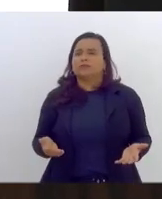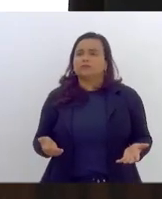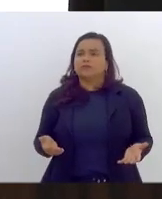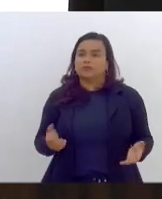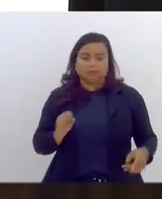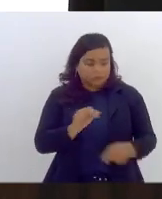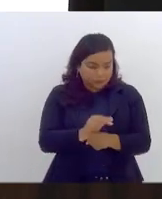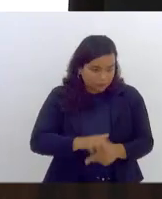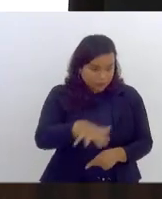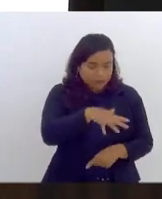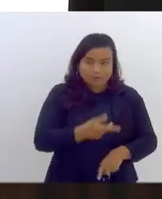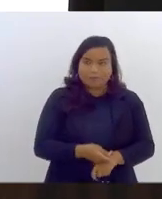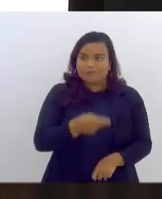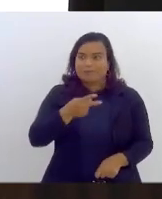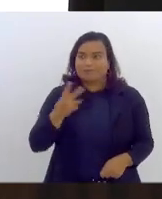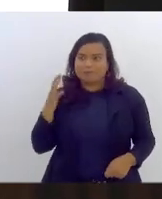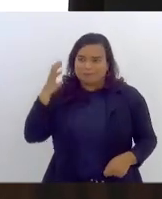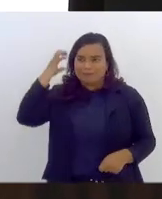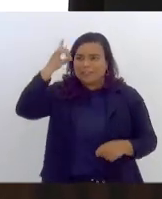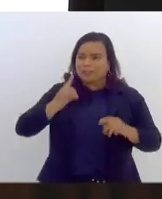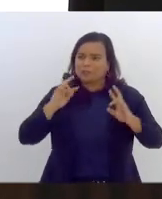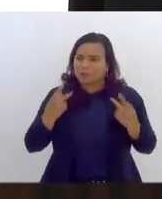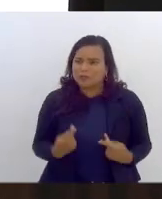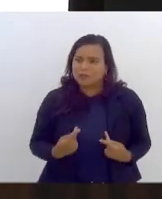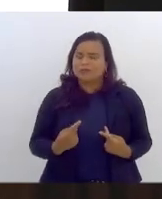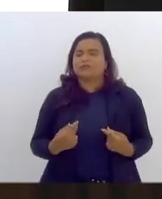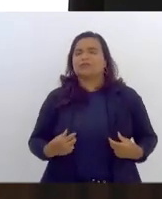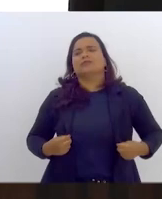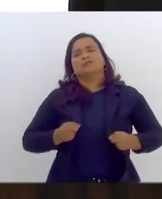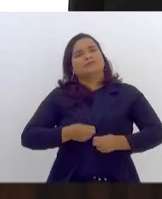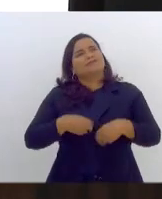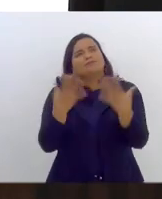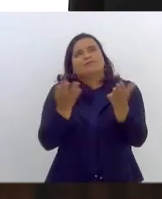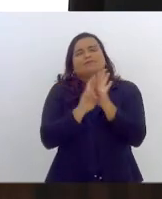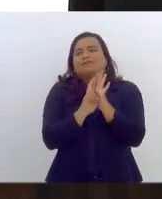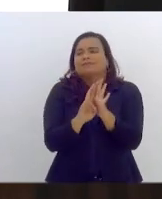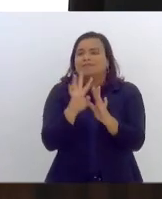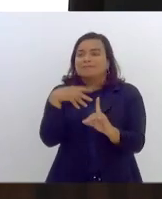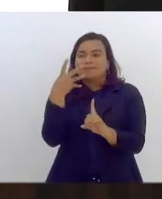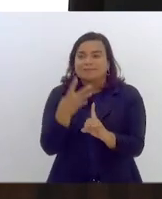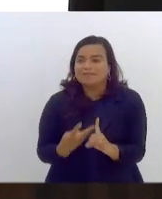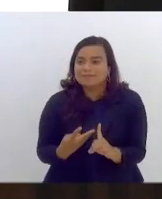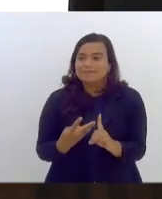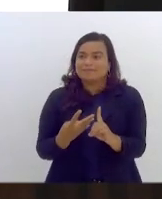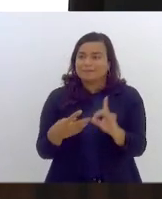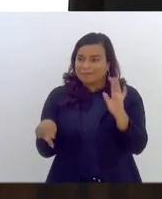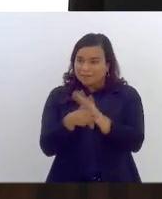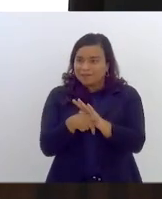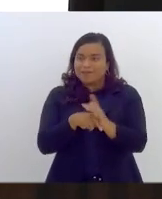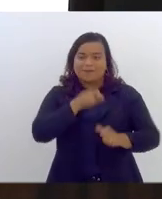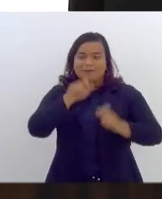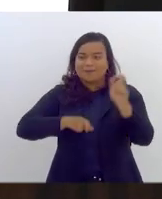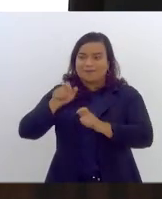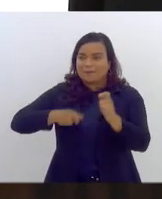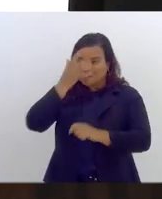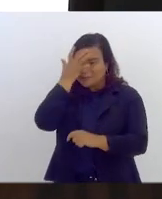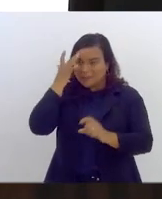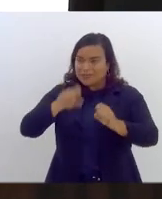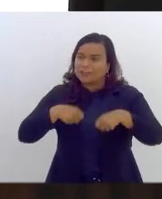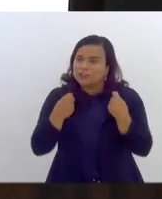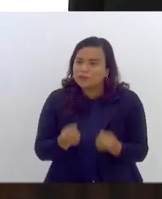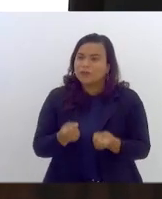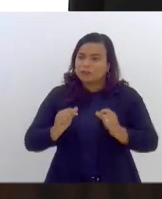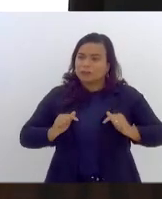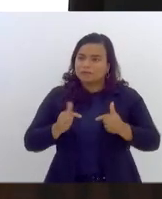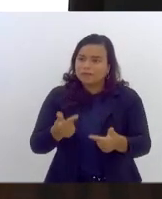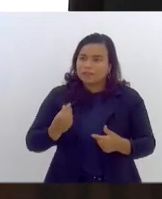esse prêmio Marielle Franco de Direitos Humanos é a homenagem daqueles e daquelas que dedicaram a